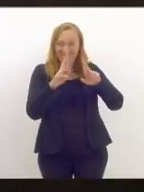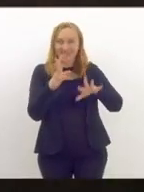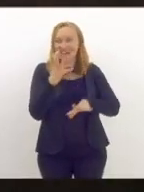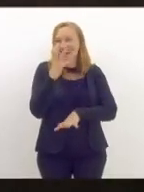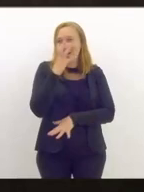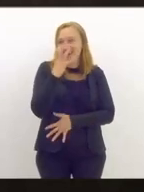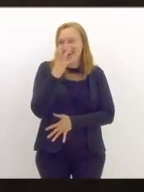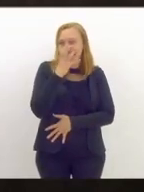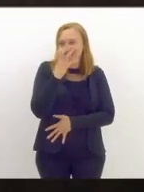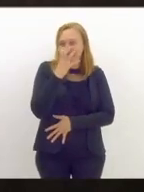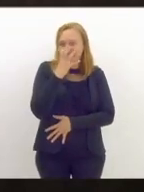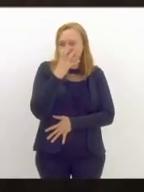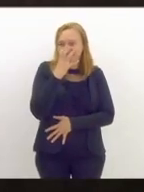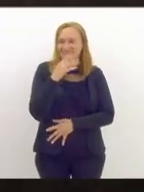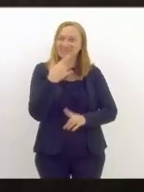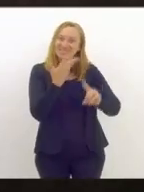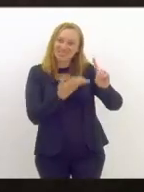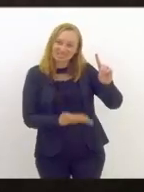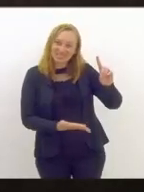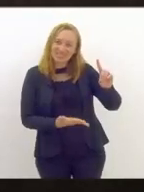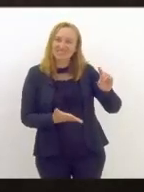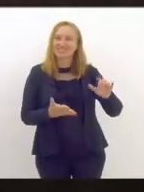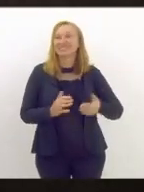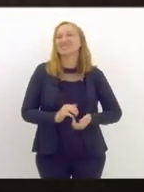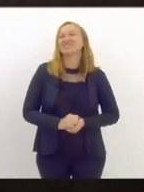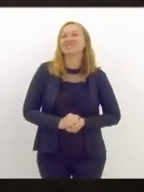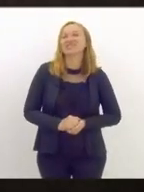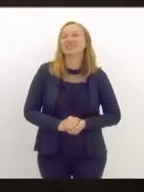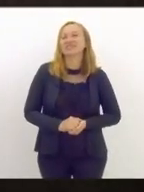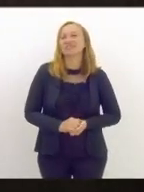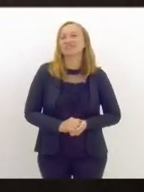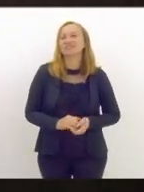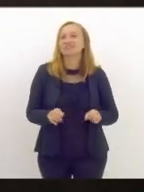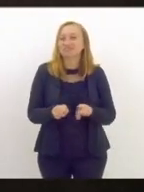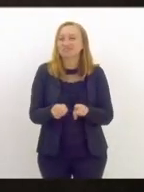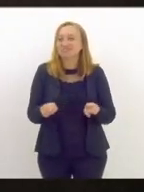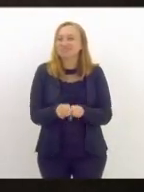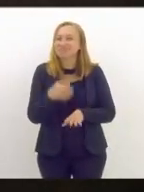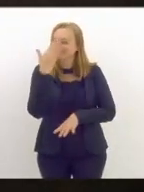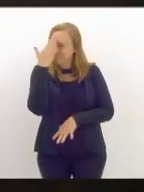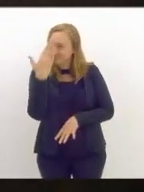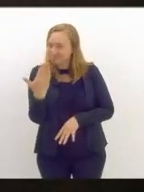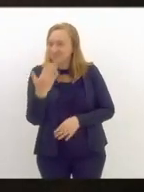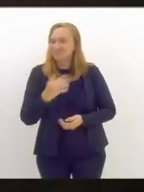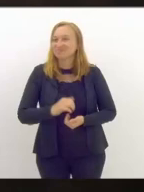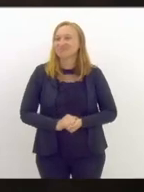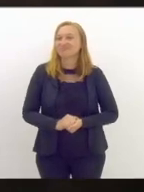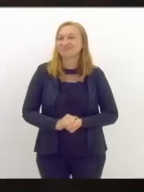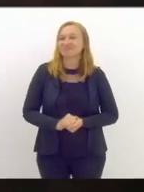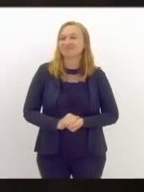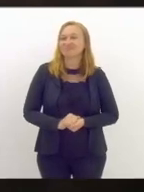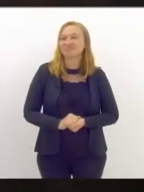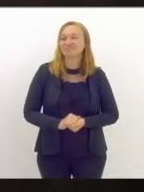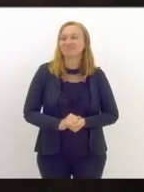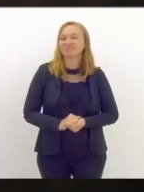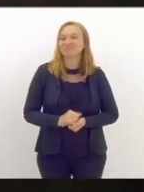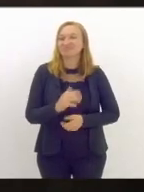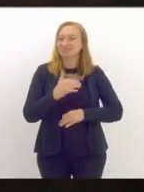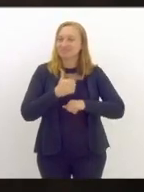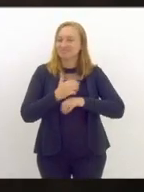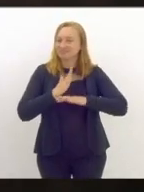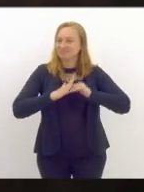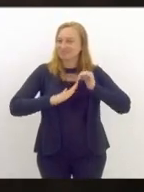admiração ao nosso homenageado. Também agradecer aos profissionais